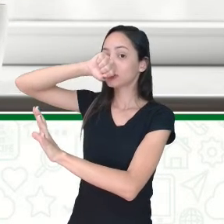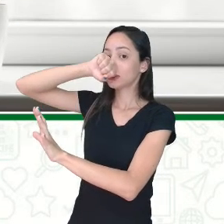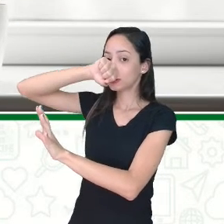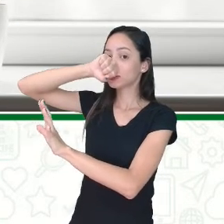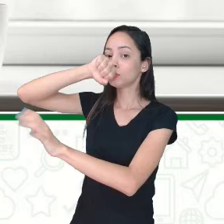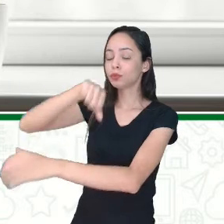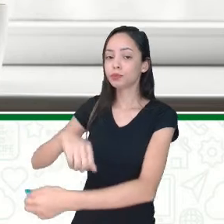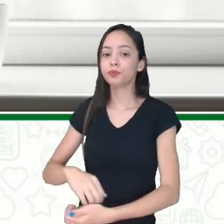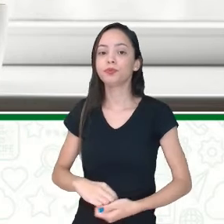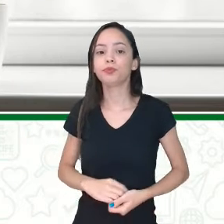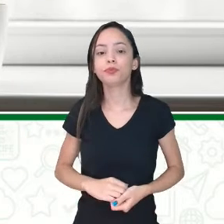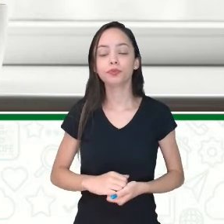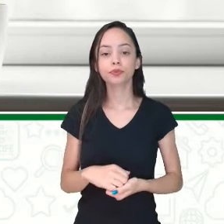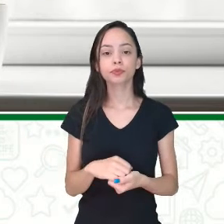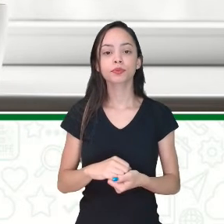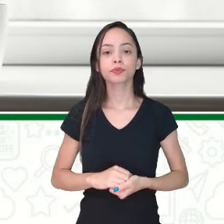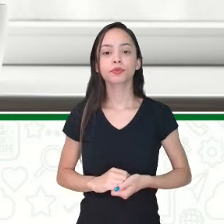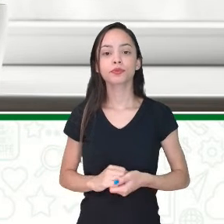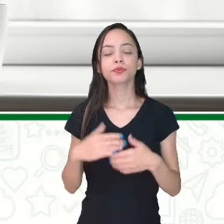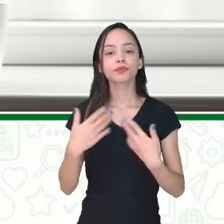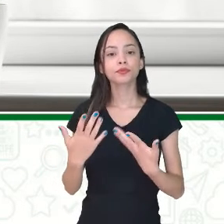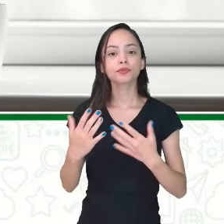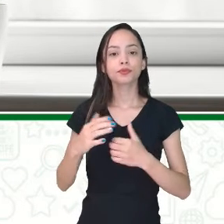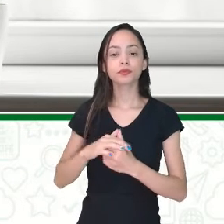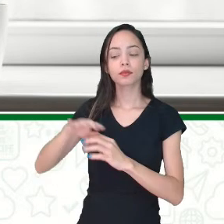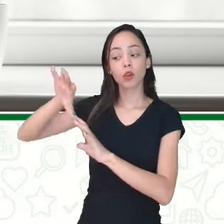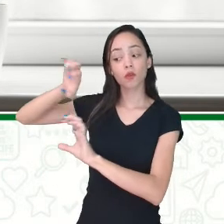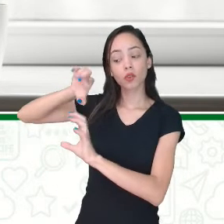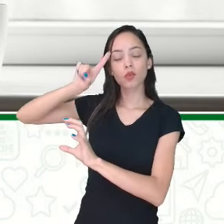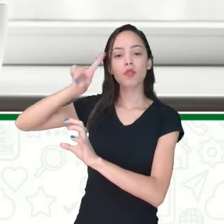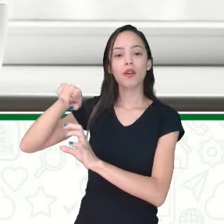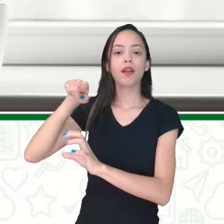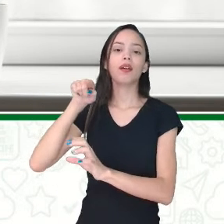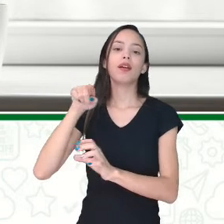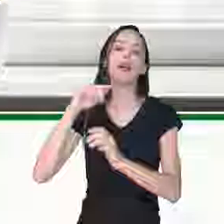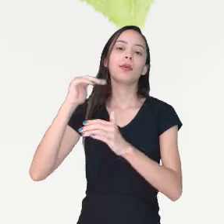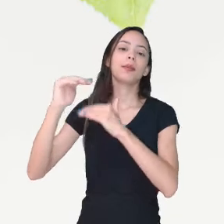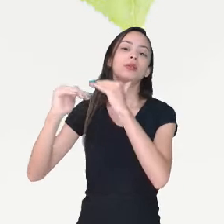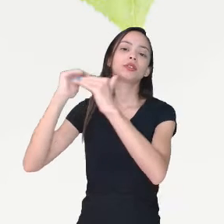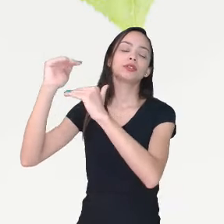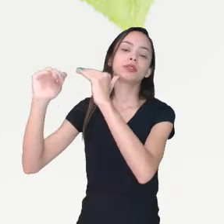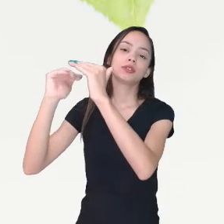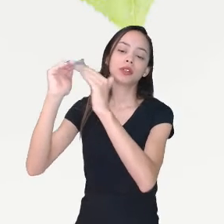gás carbônico. Então, a fotossíntese é esse processo, tá, gente?